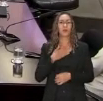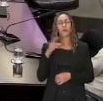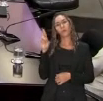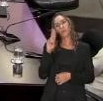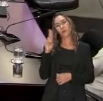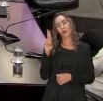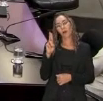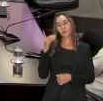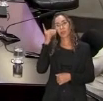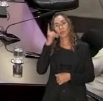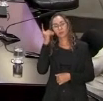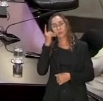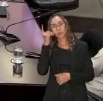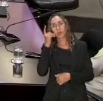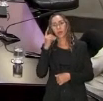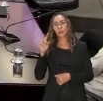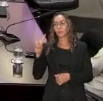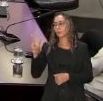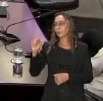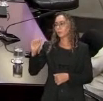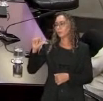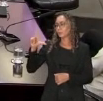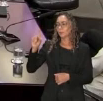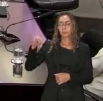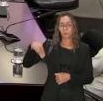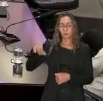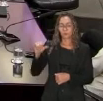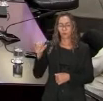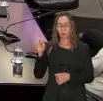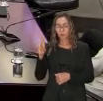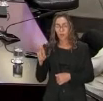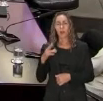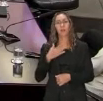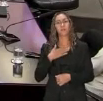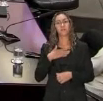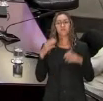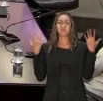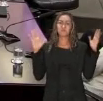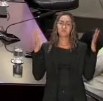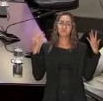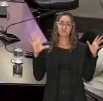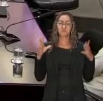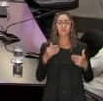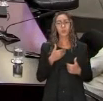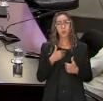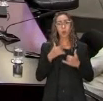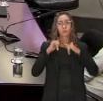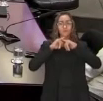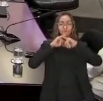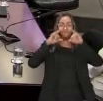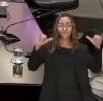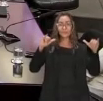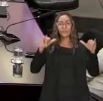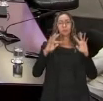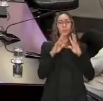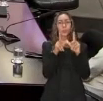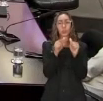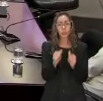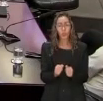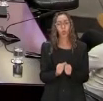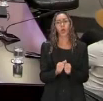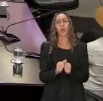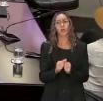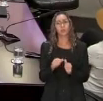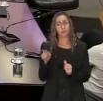aqui, Valmir Moreto. Meus parabéns. Hoje eu quero dizer que, abertamente, está ali o mano da área, a gente conhece Deus